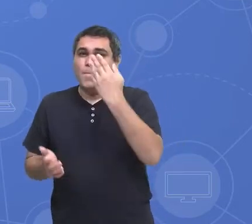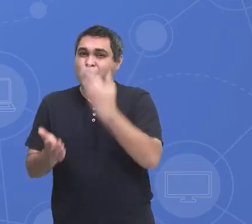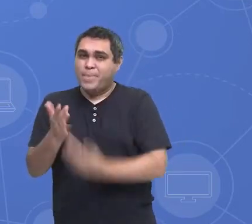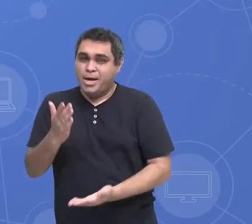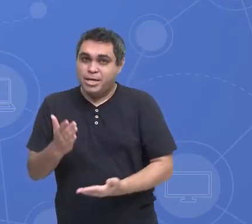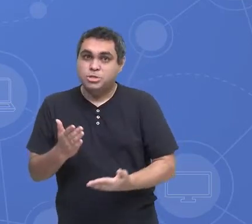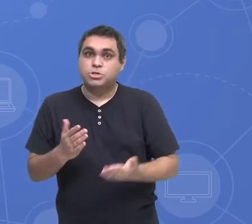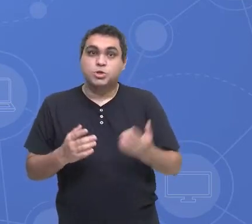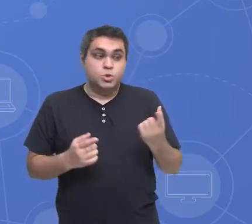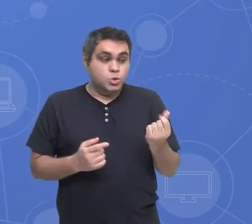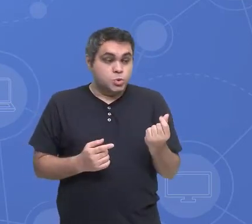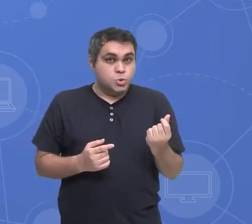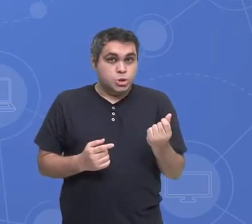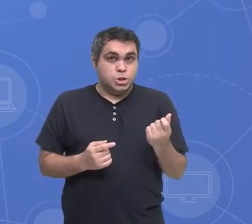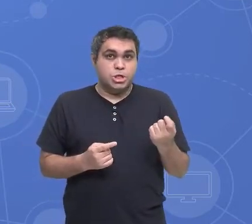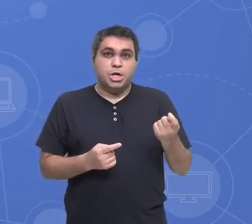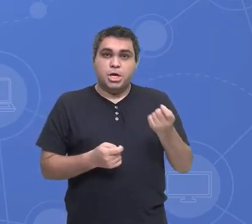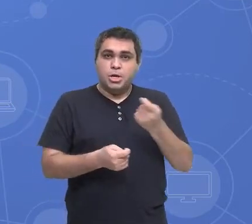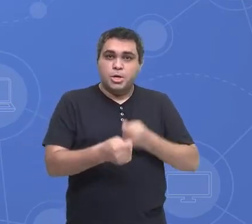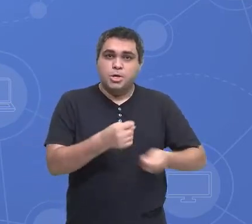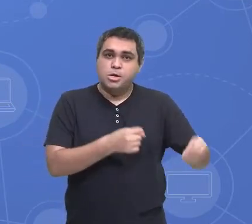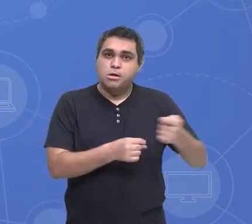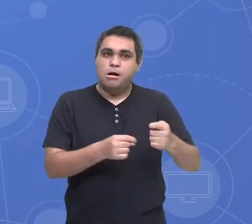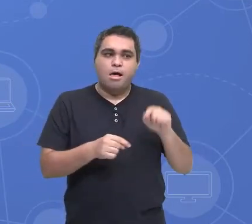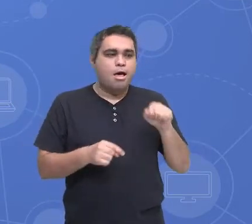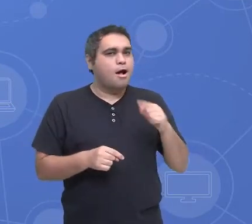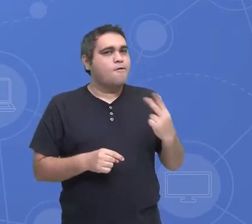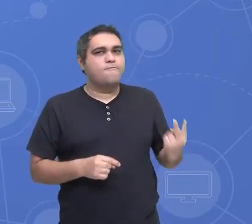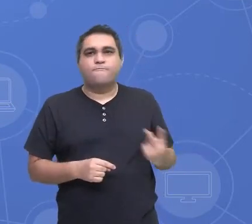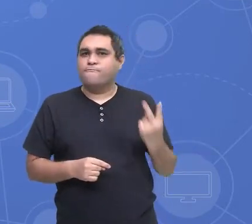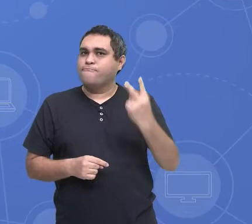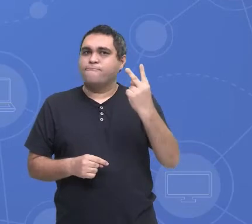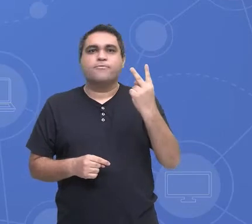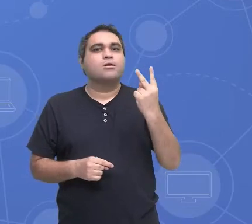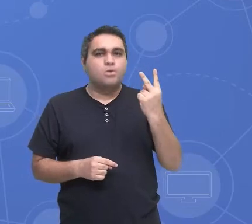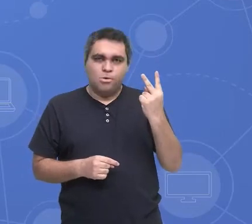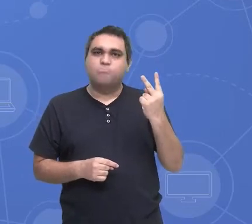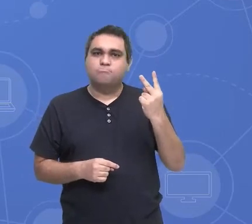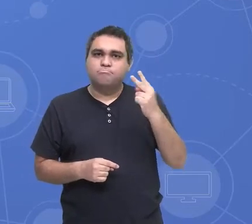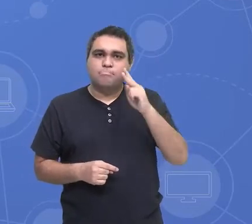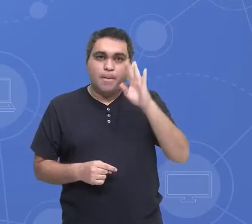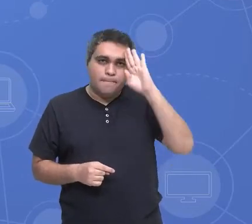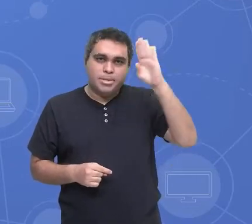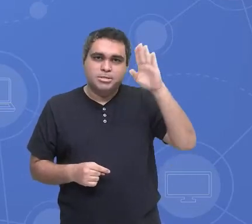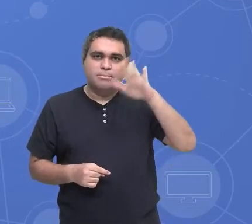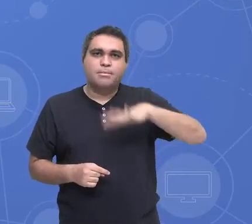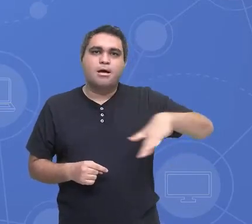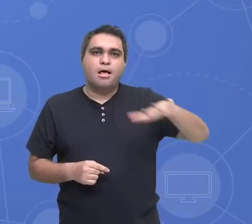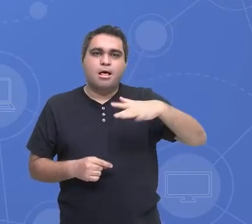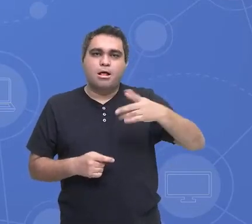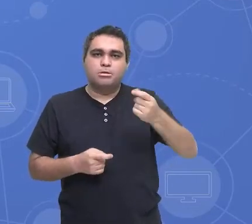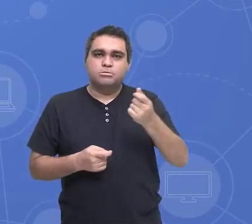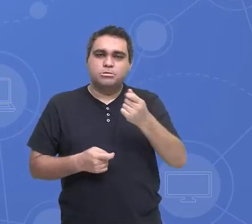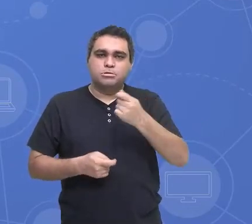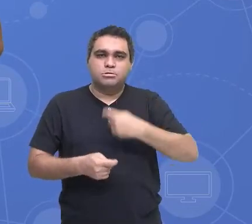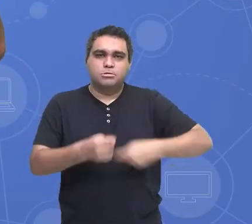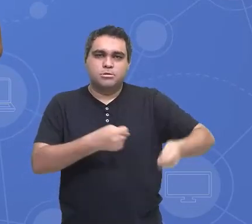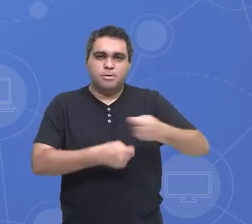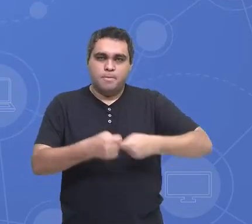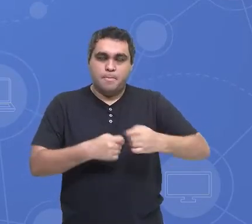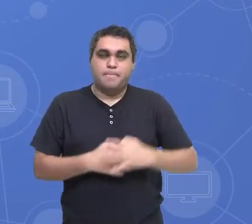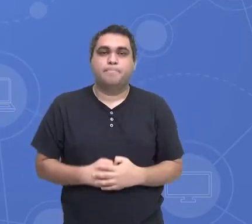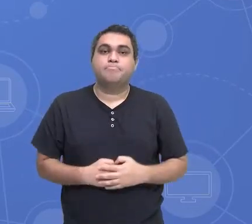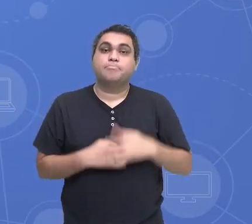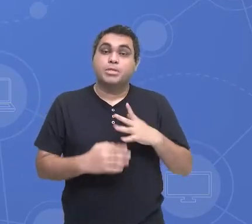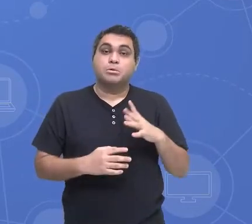o dinheiro, o mercantilismo, ele passa a dominar o poder econômico. E o poder econômico, ele